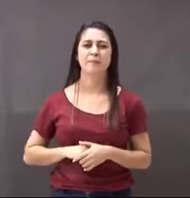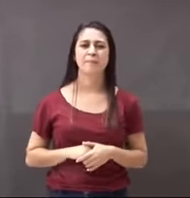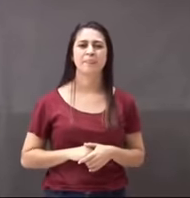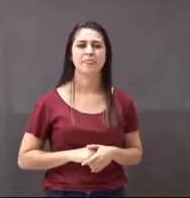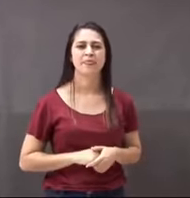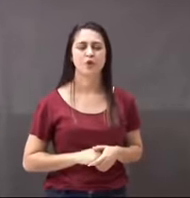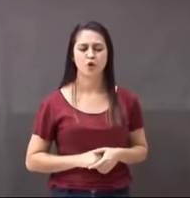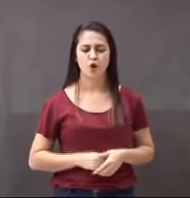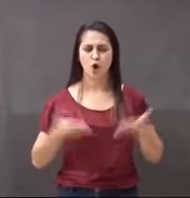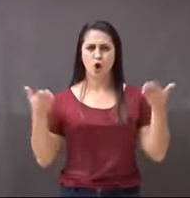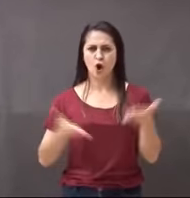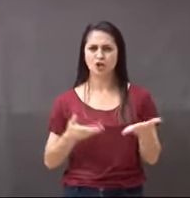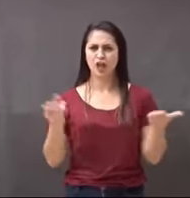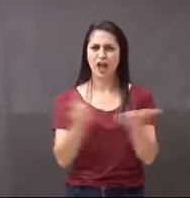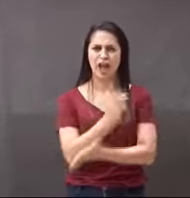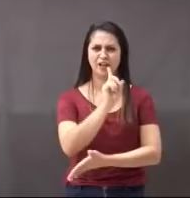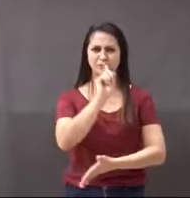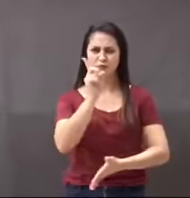Não vai dar errado hoje.